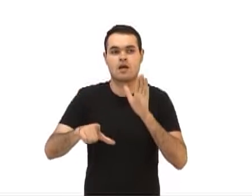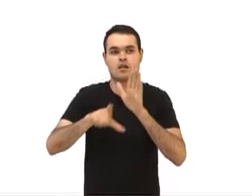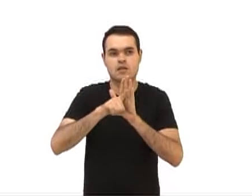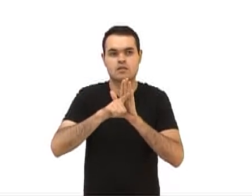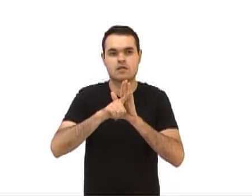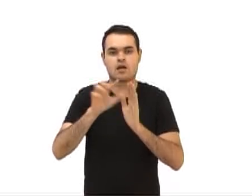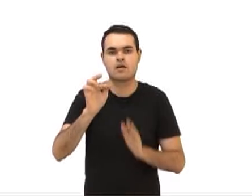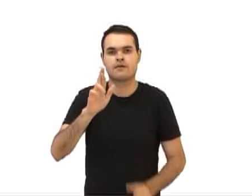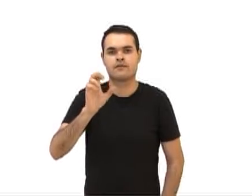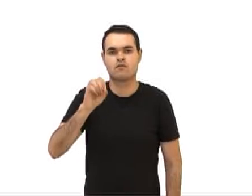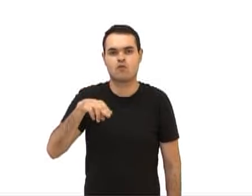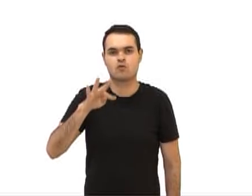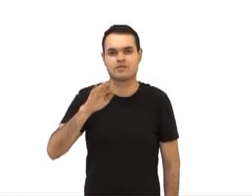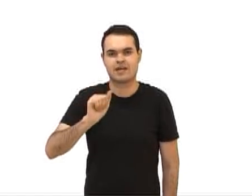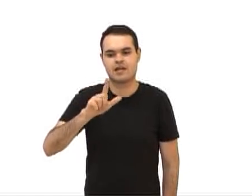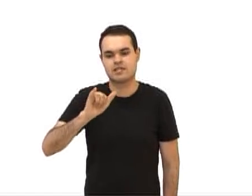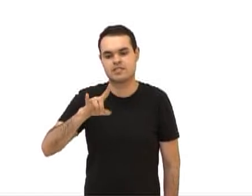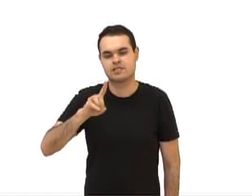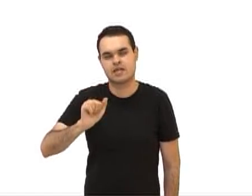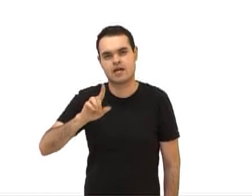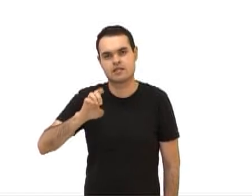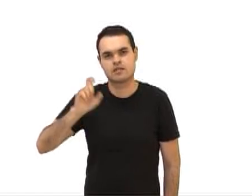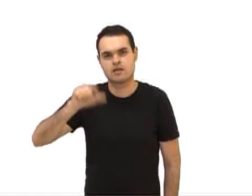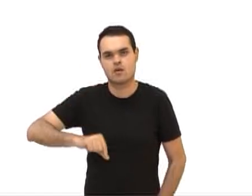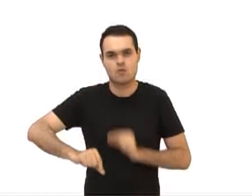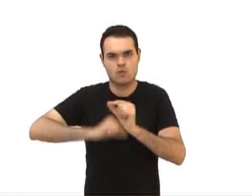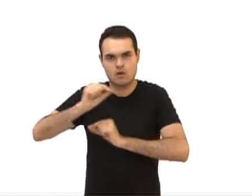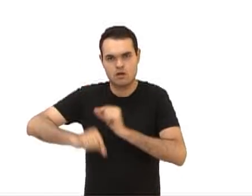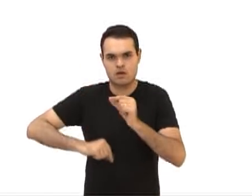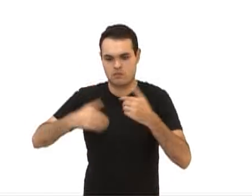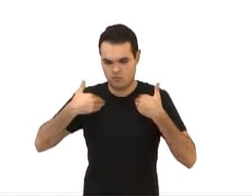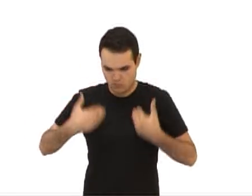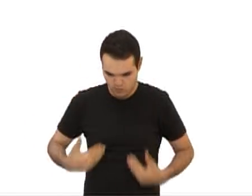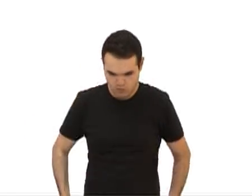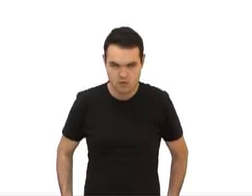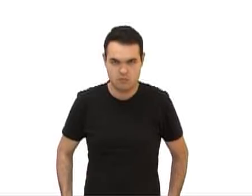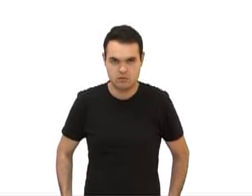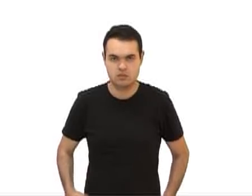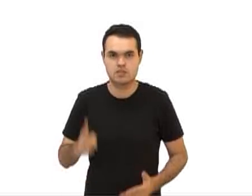frontalidade, que é valorizar o aspecto que mais caracteriza em cada elemento do corpo humano.